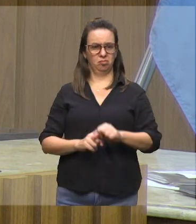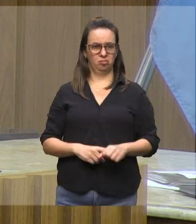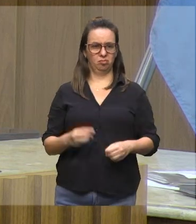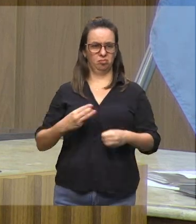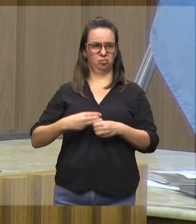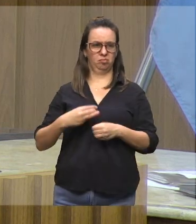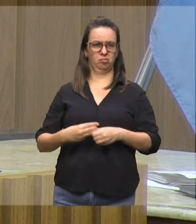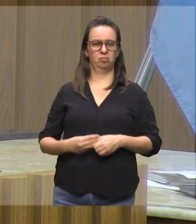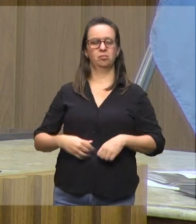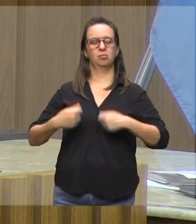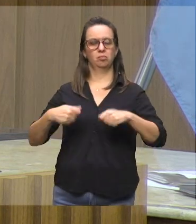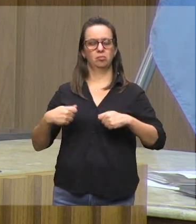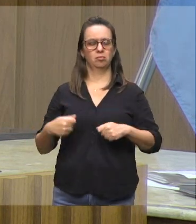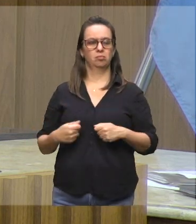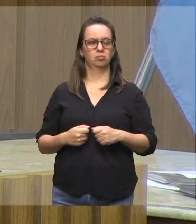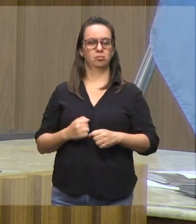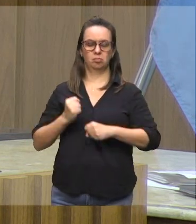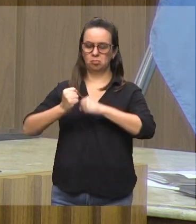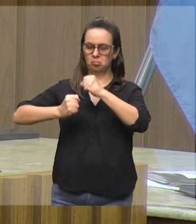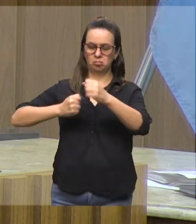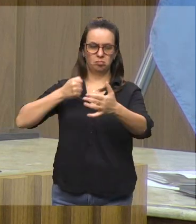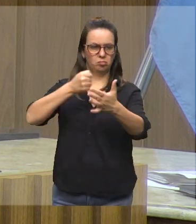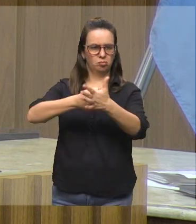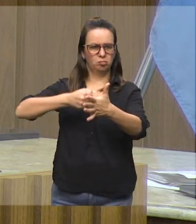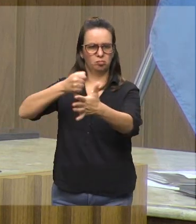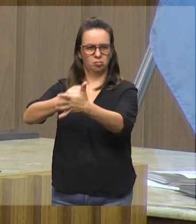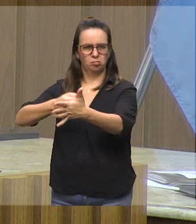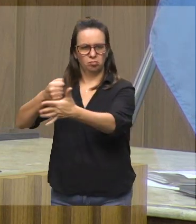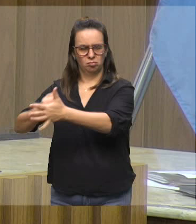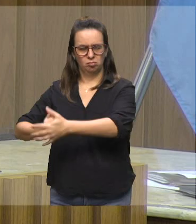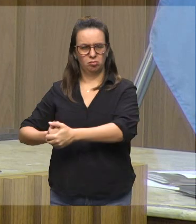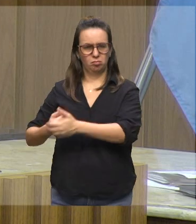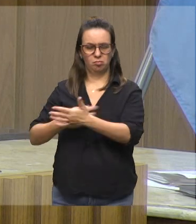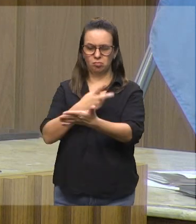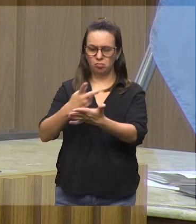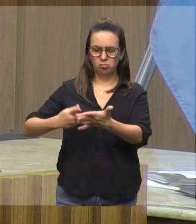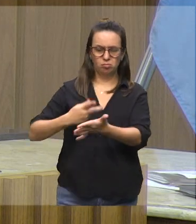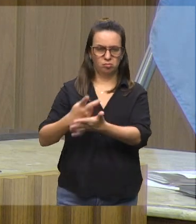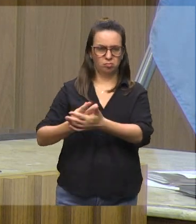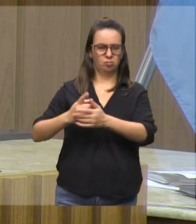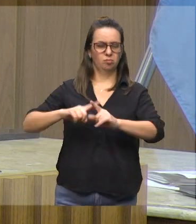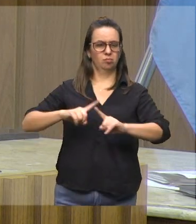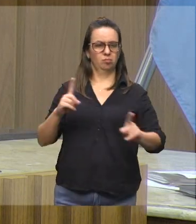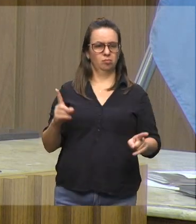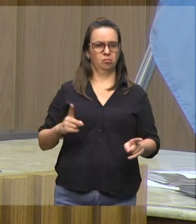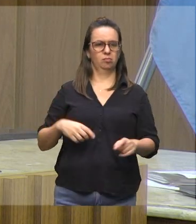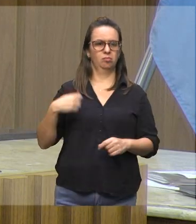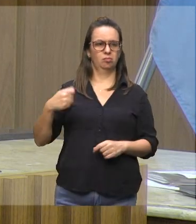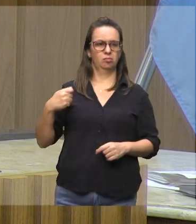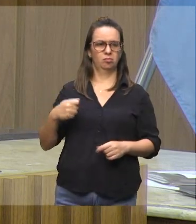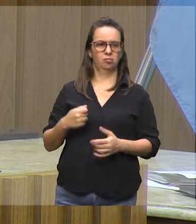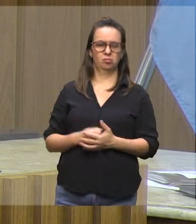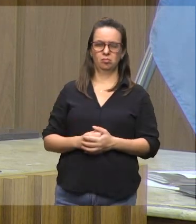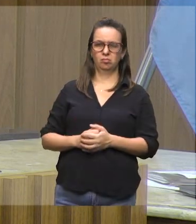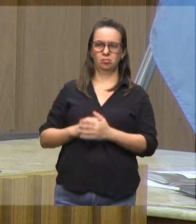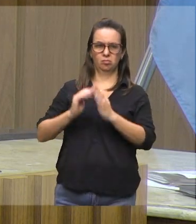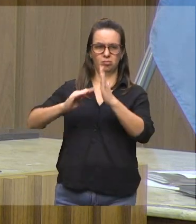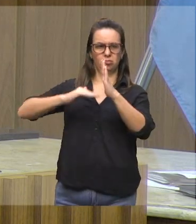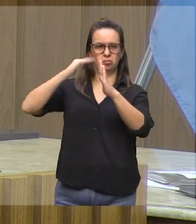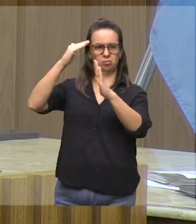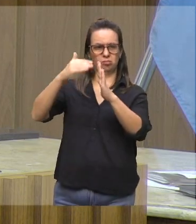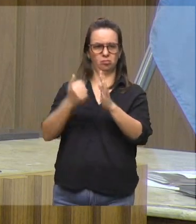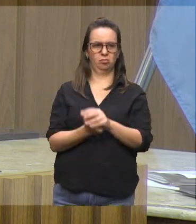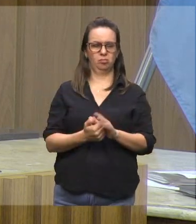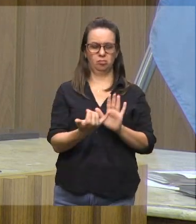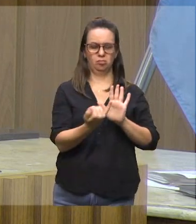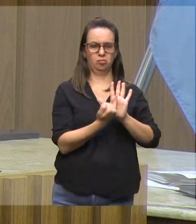vamos brigar, mas se não tiver lá em cima a boa vontade de quem está com a caneta na mão e abrir concurso público, o hospital regional